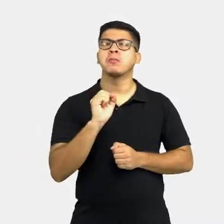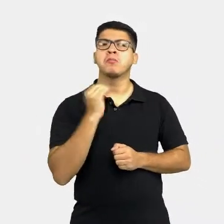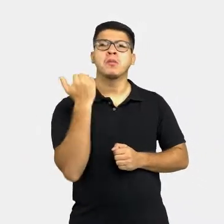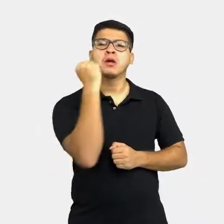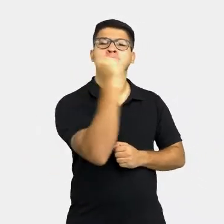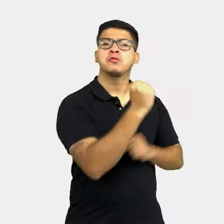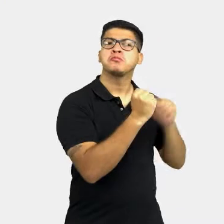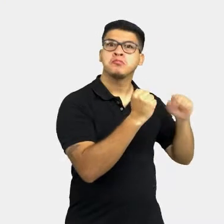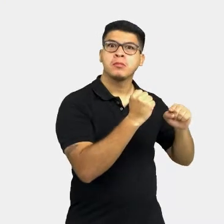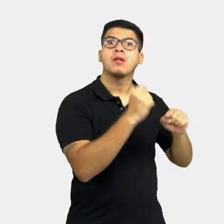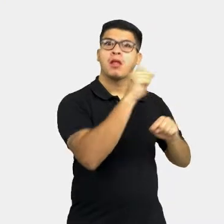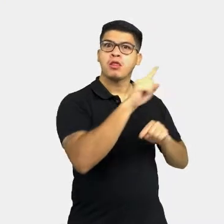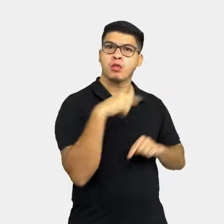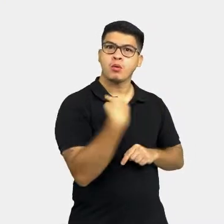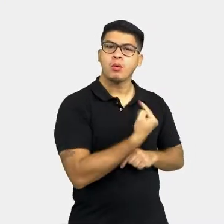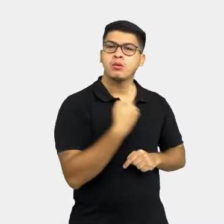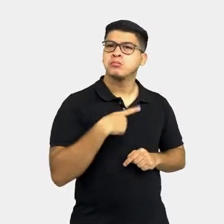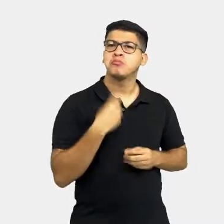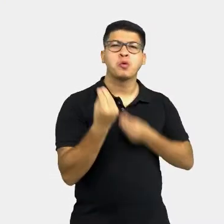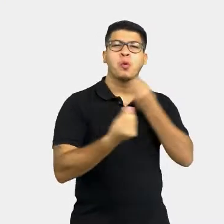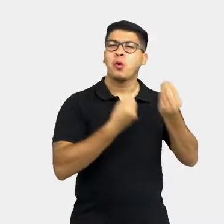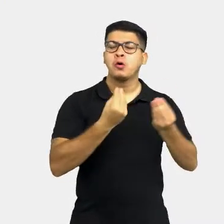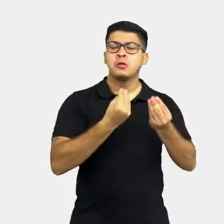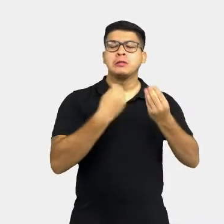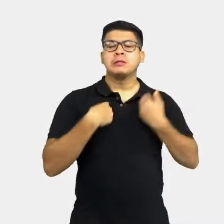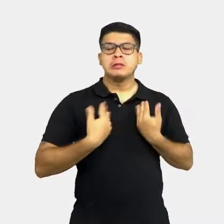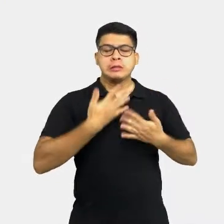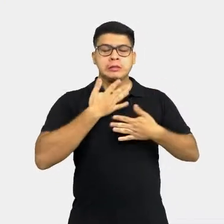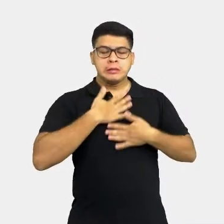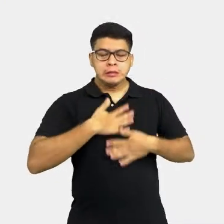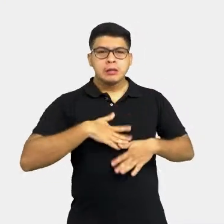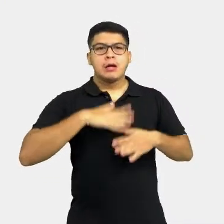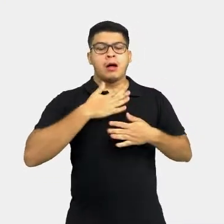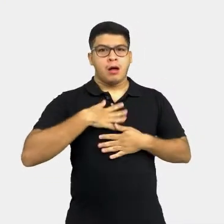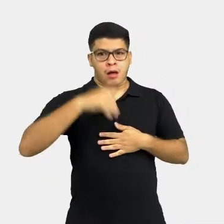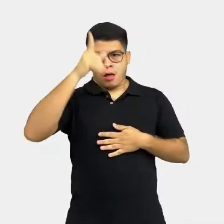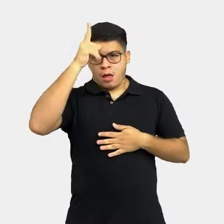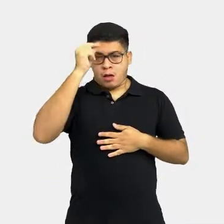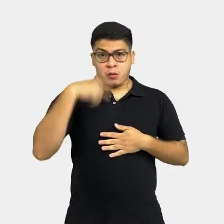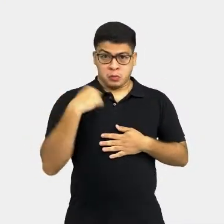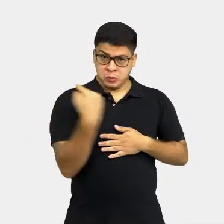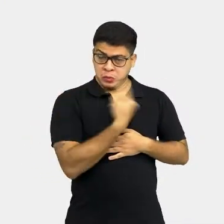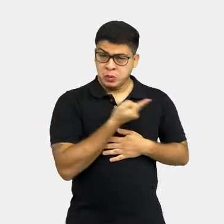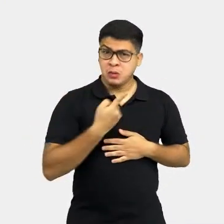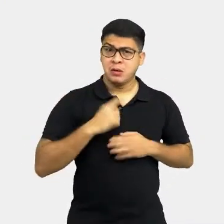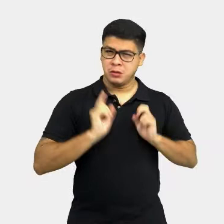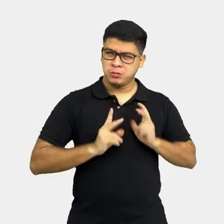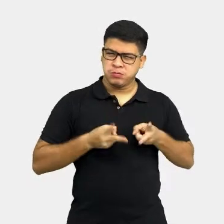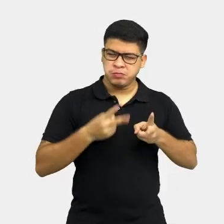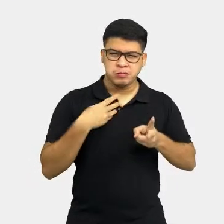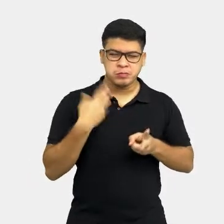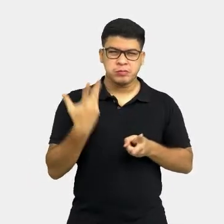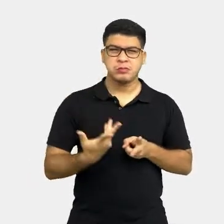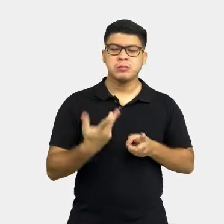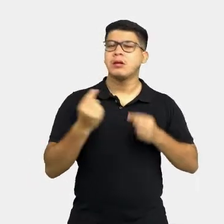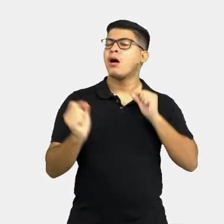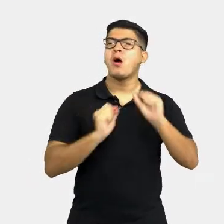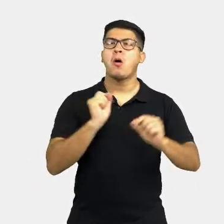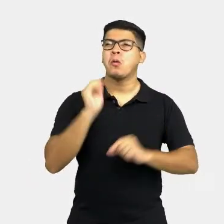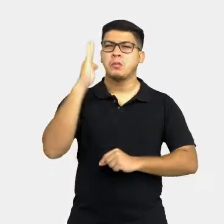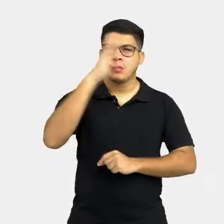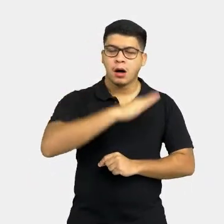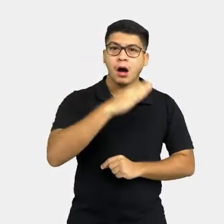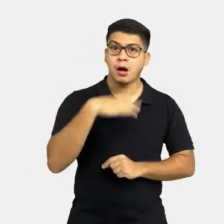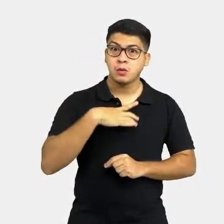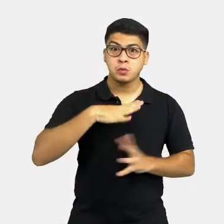nós. Como haveremos de nos consolar, nós, os algozes dos algozes? O que o mundo